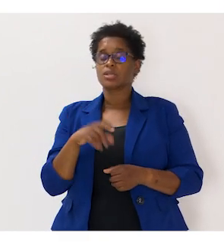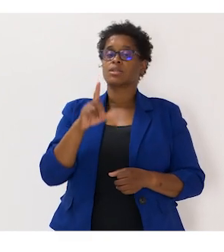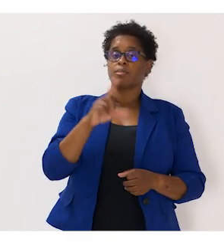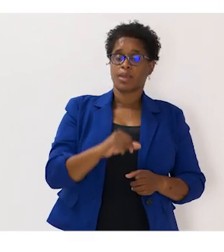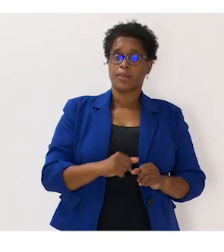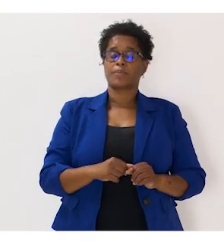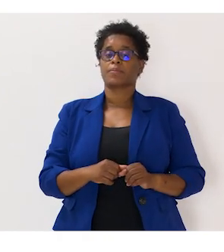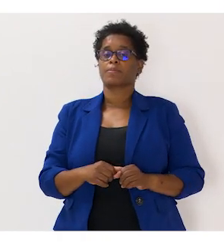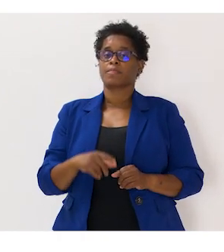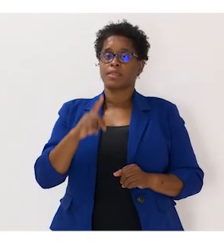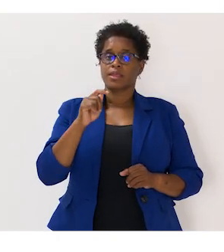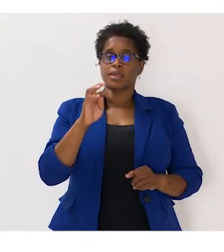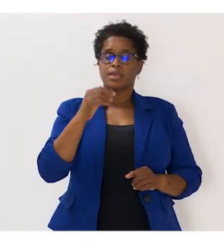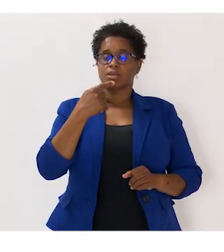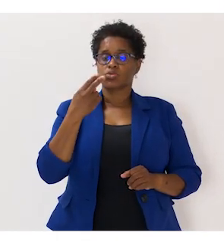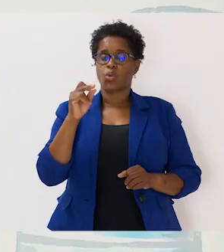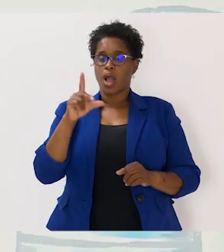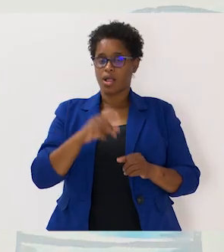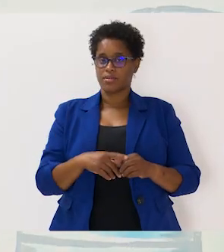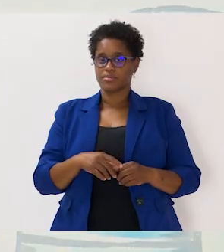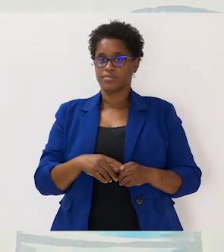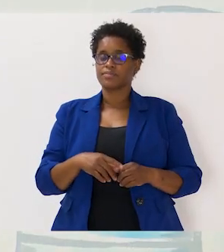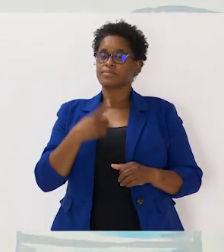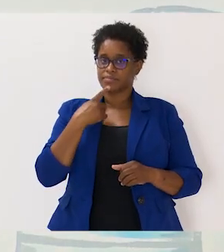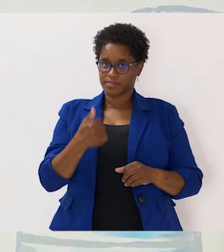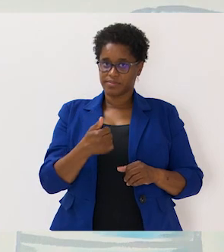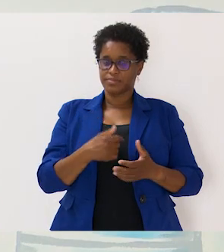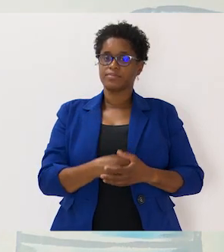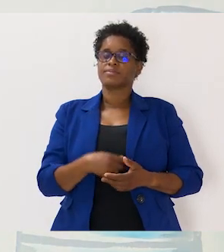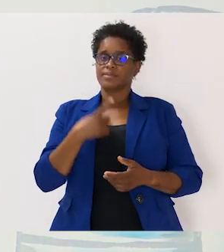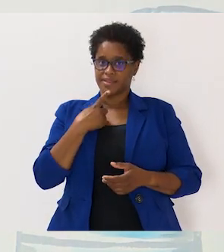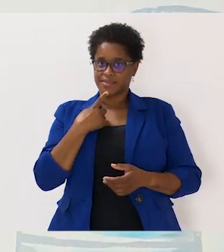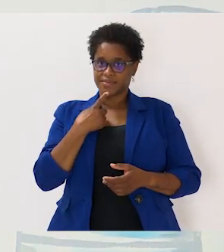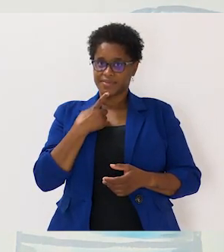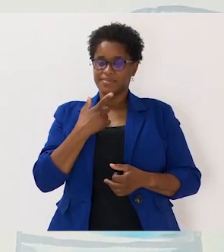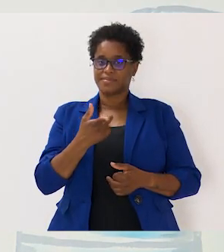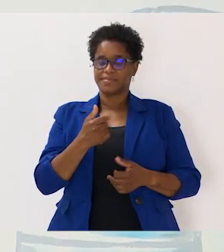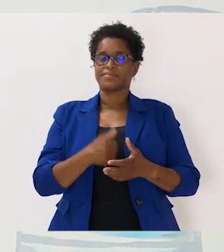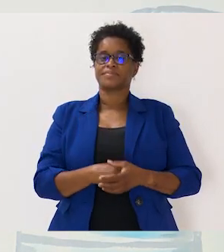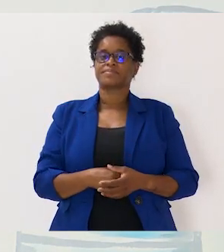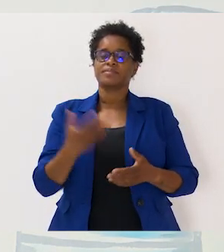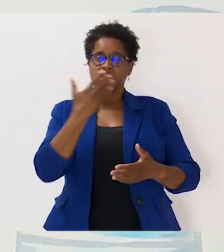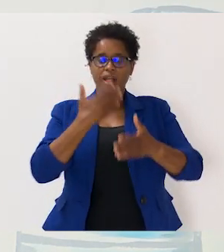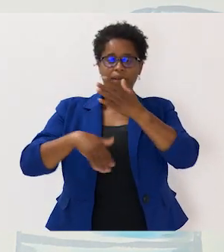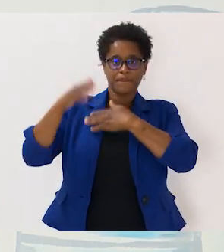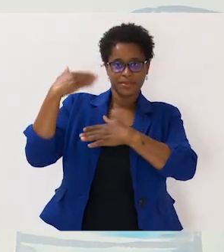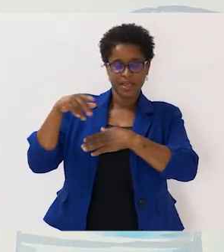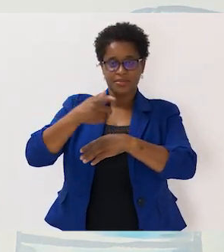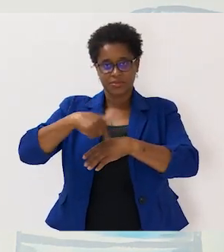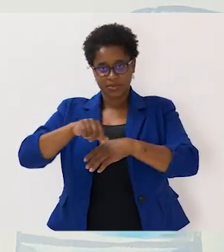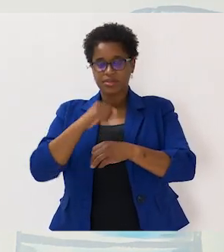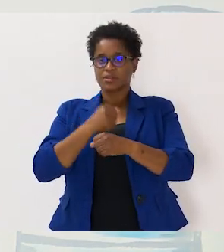e estuários. Ok? Certo? Então, na aula passada nós